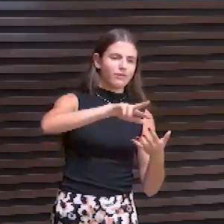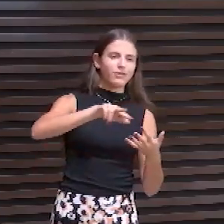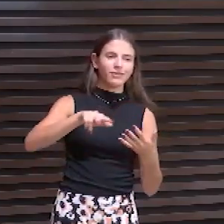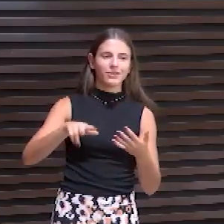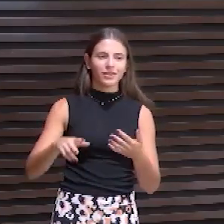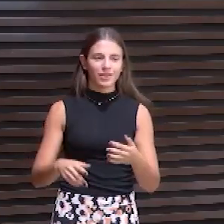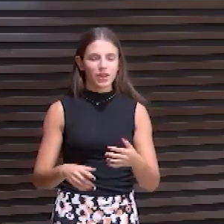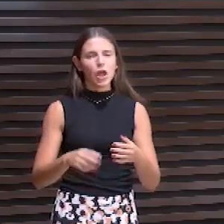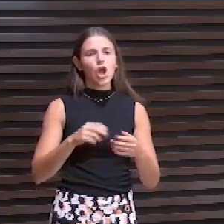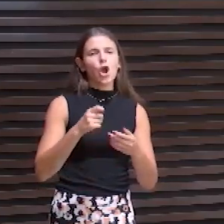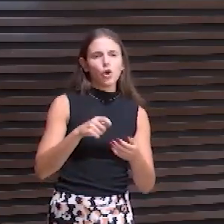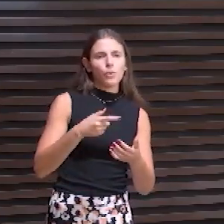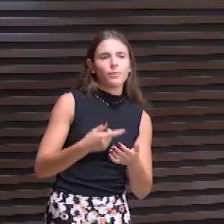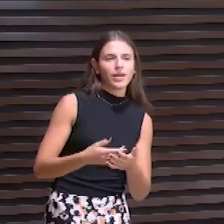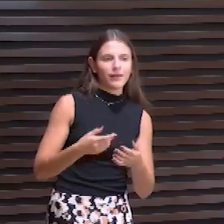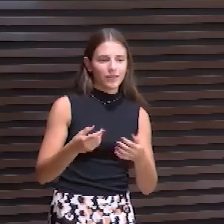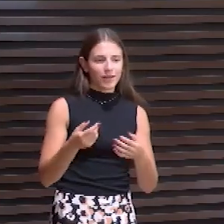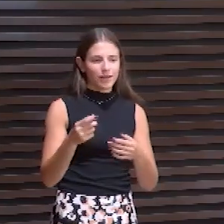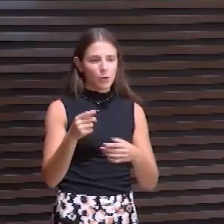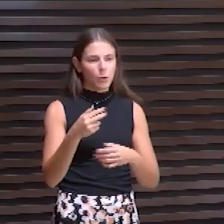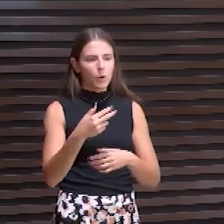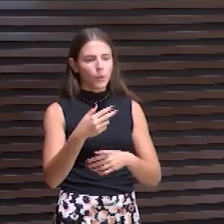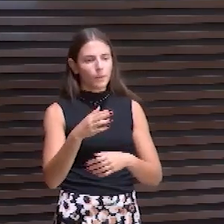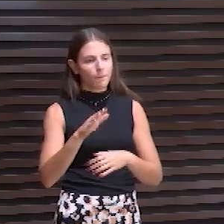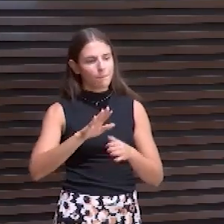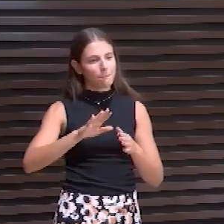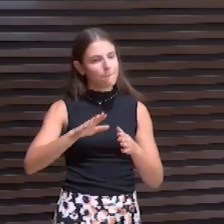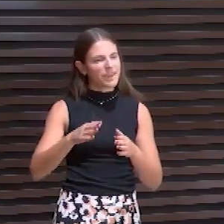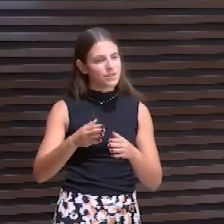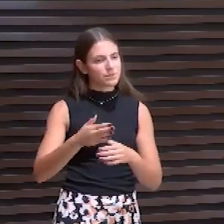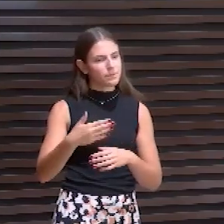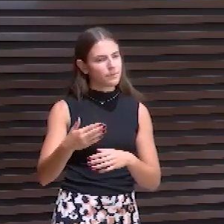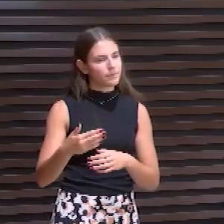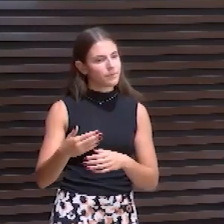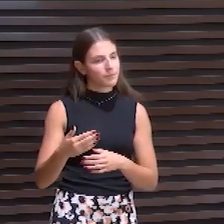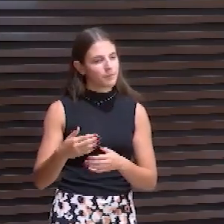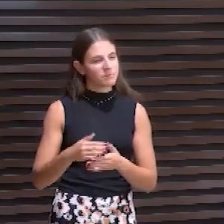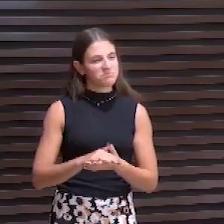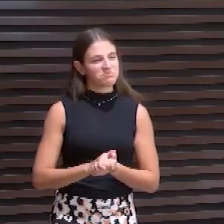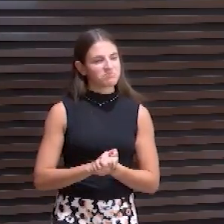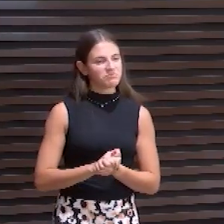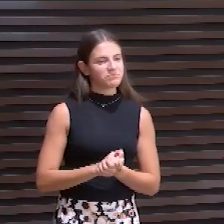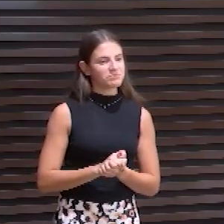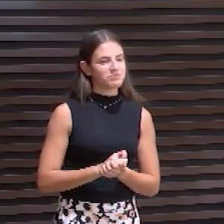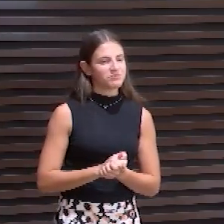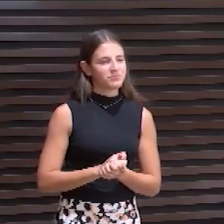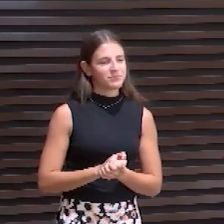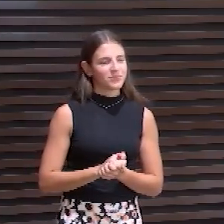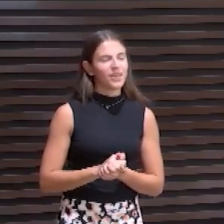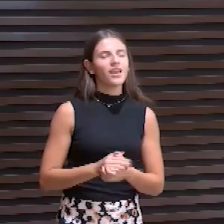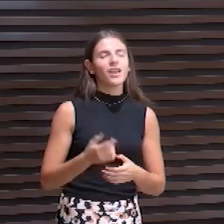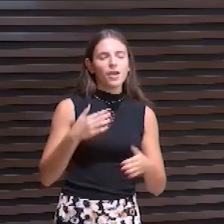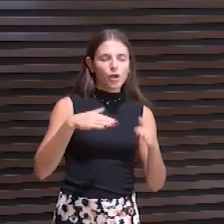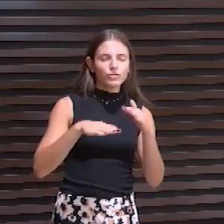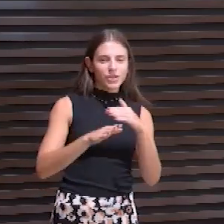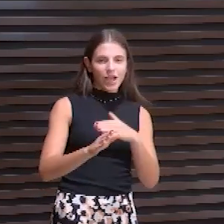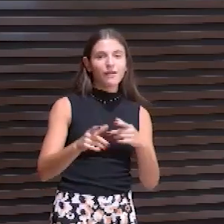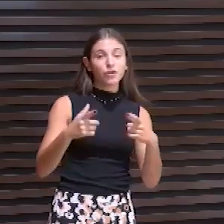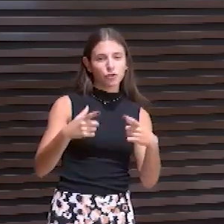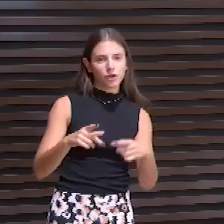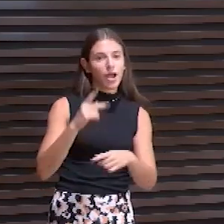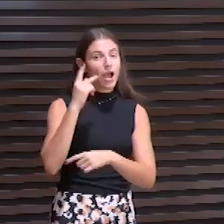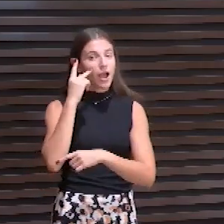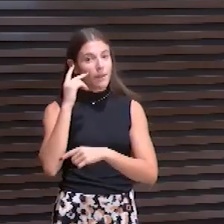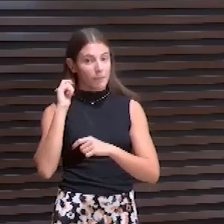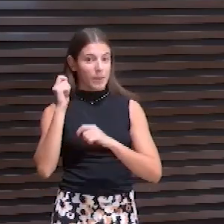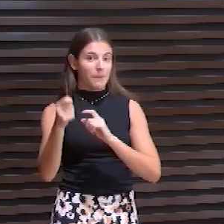camarão descascado para usar de isca e tal. Cheguei lá na pedra. Falei, não, eu vou reinar aqui, né, meu? Esses caras aqui não são do ramo.